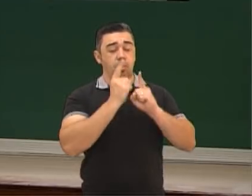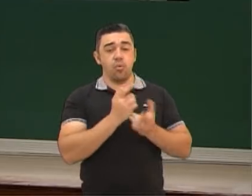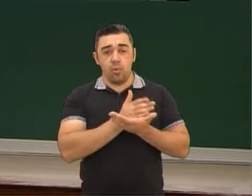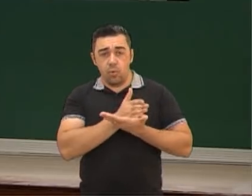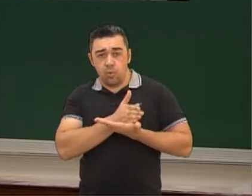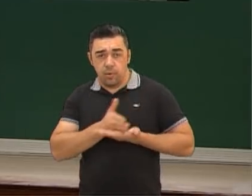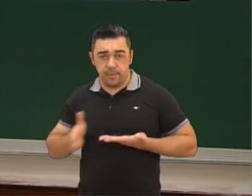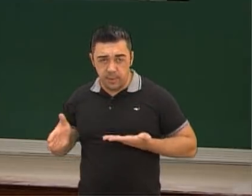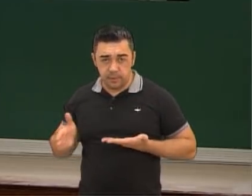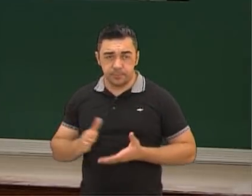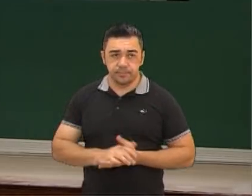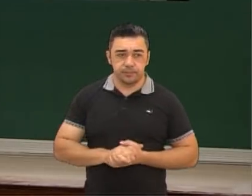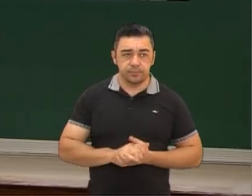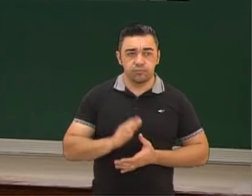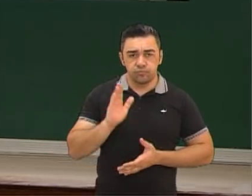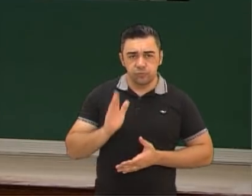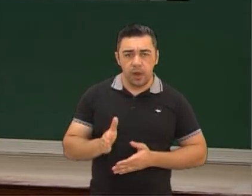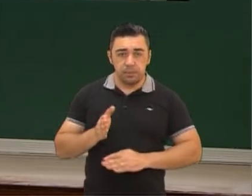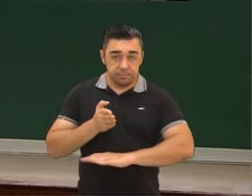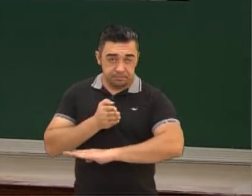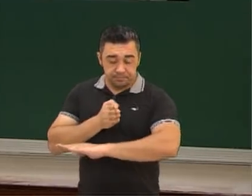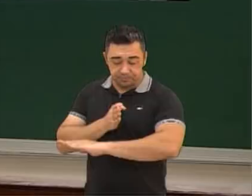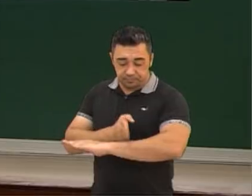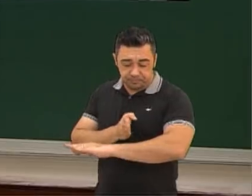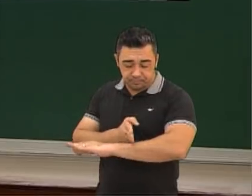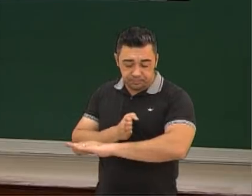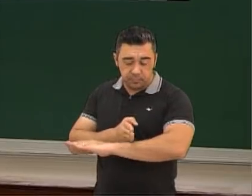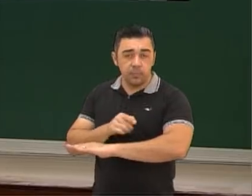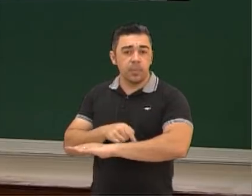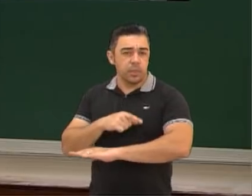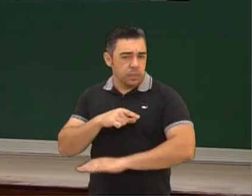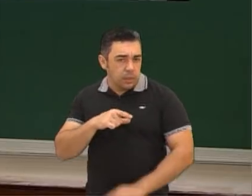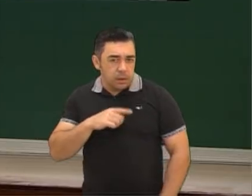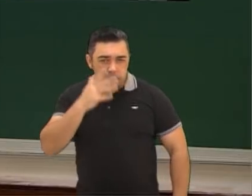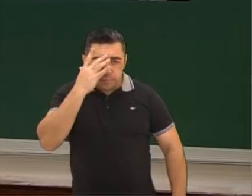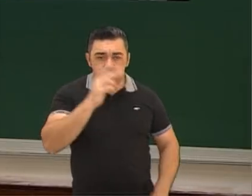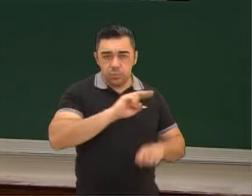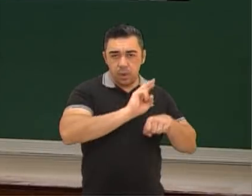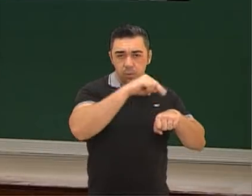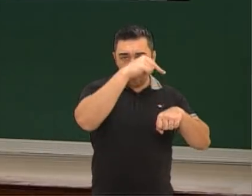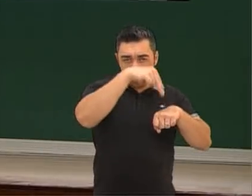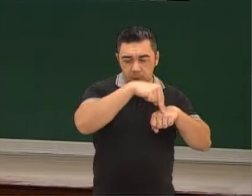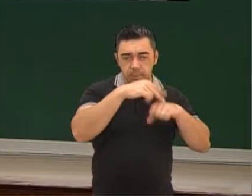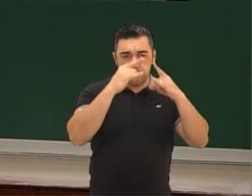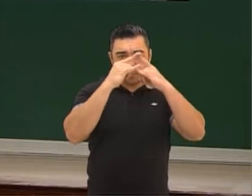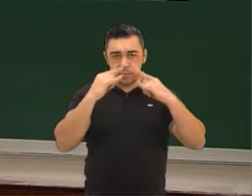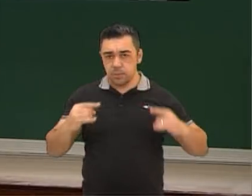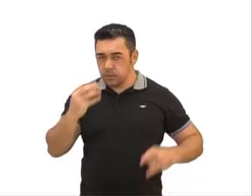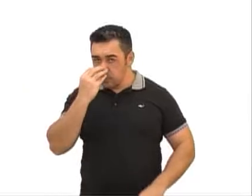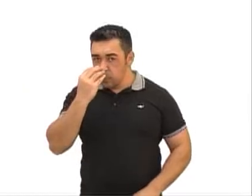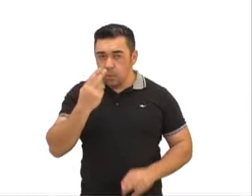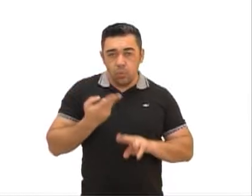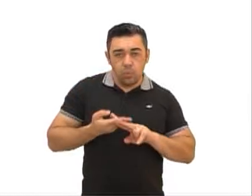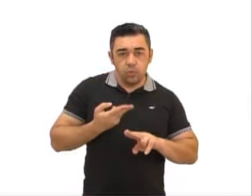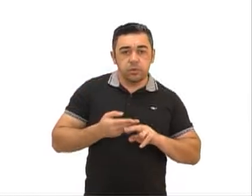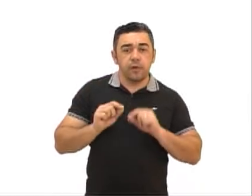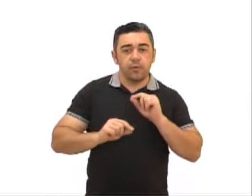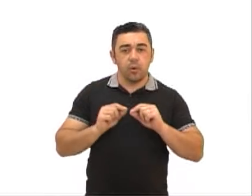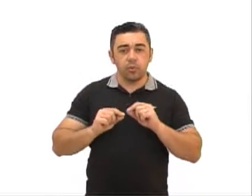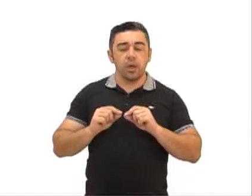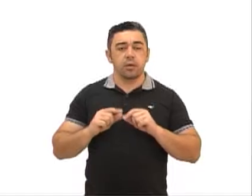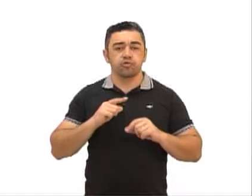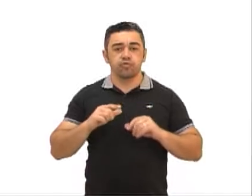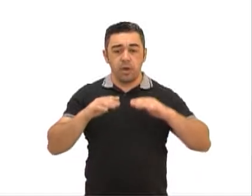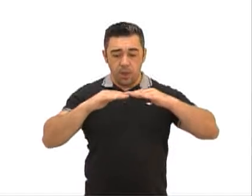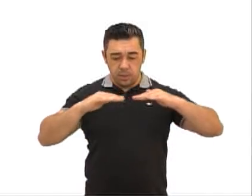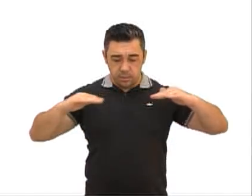tá? Na Idade Média, haviam os acrobatas de circo, que utilizavam tábuas de molas nas